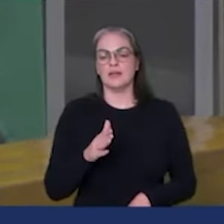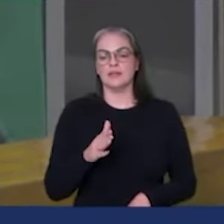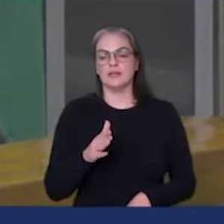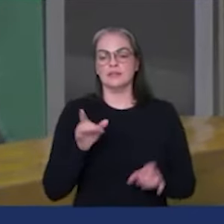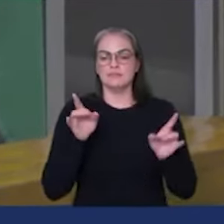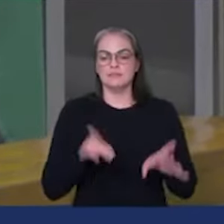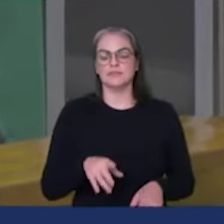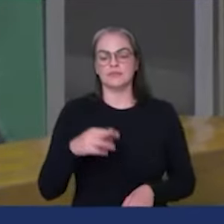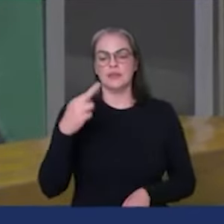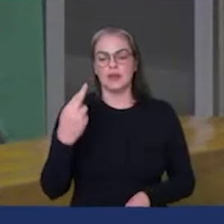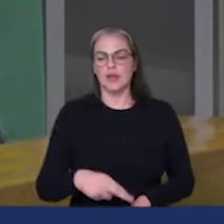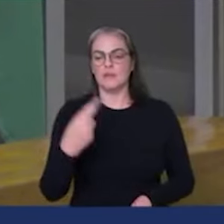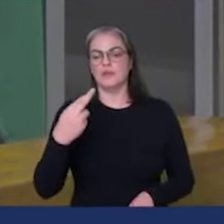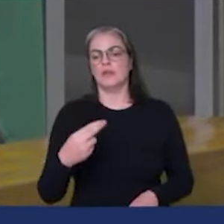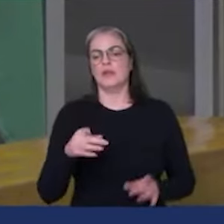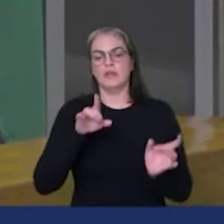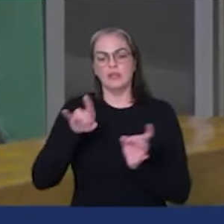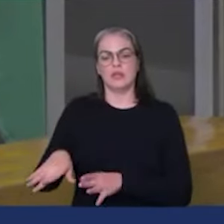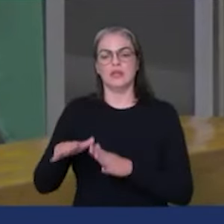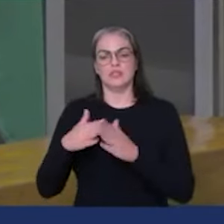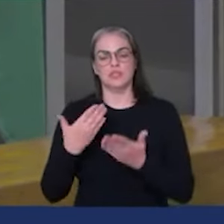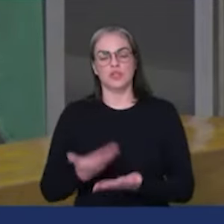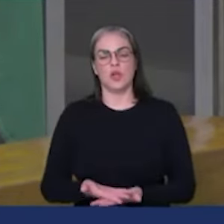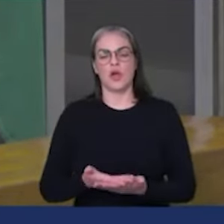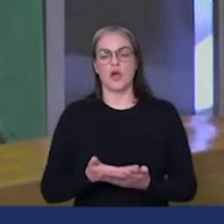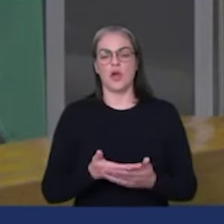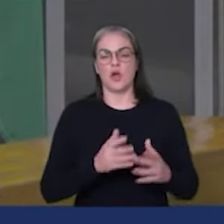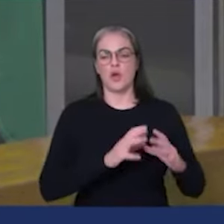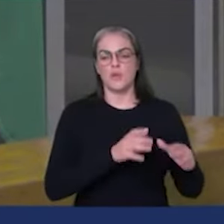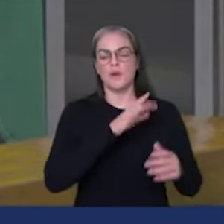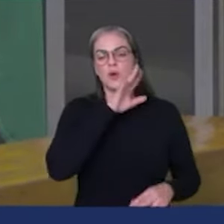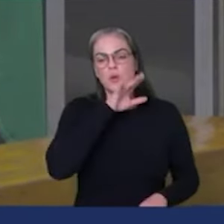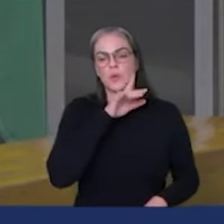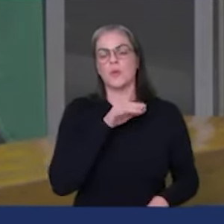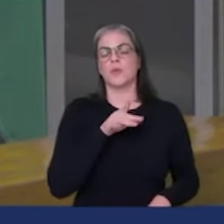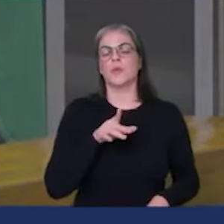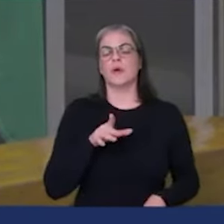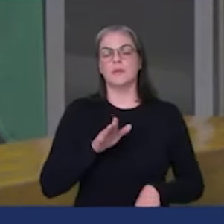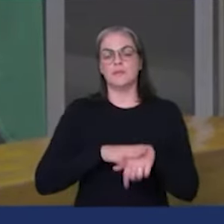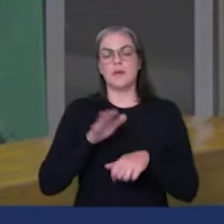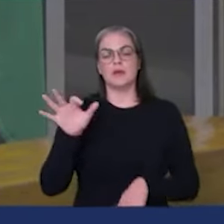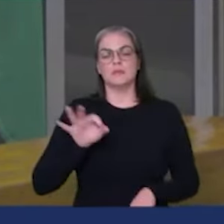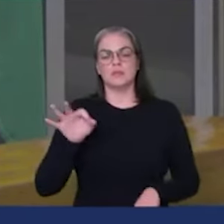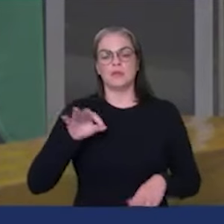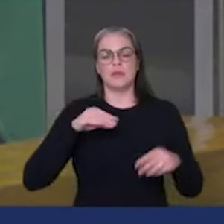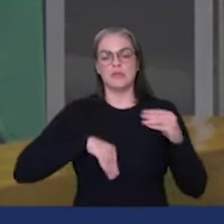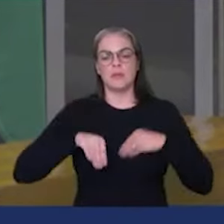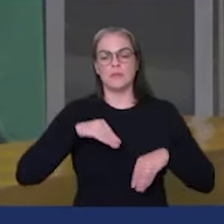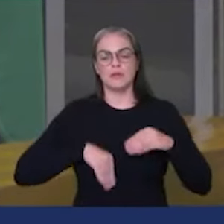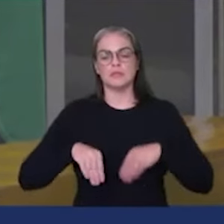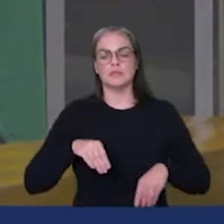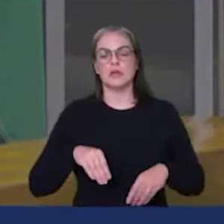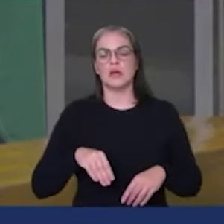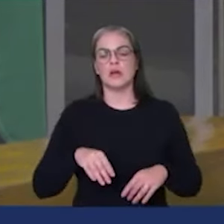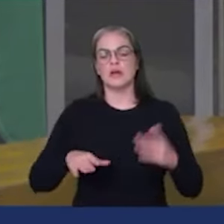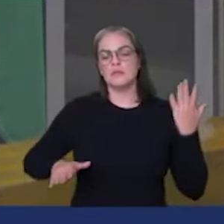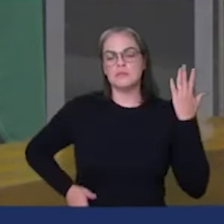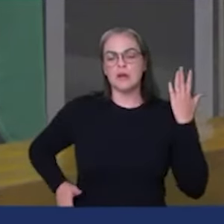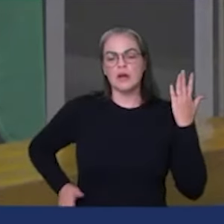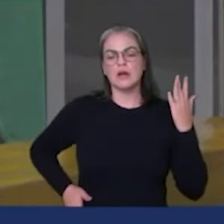se envolver com más companhias, e 300% maior chance de desenvolver depressão na fase adulta, cair na marginalização